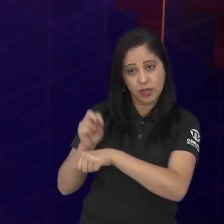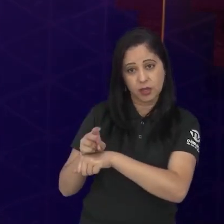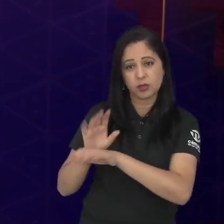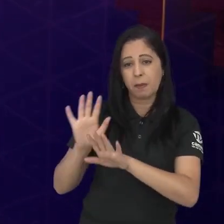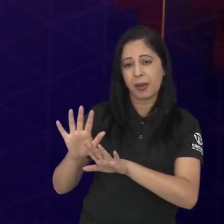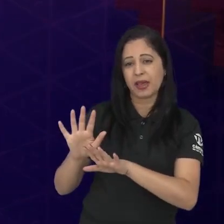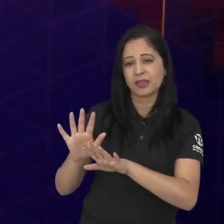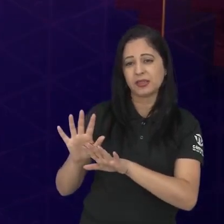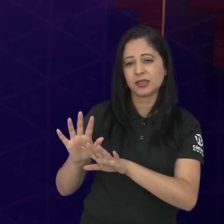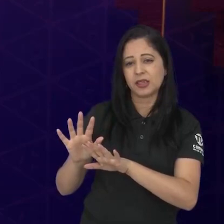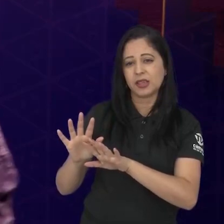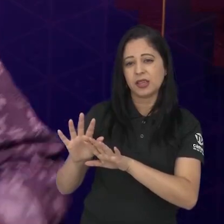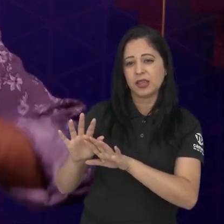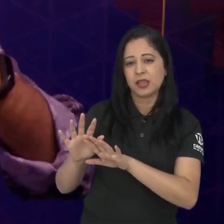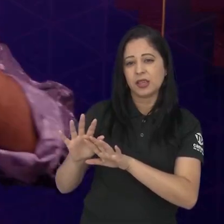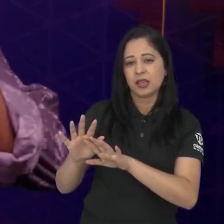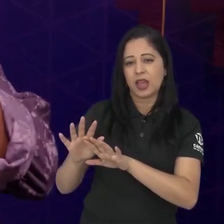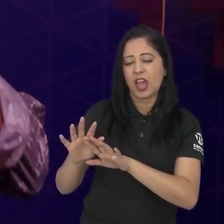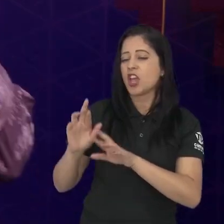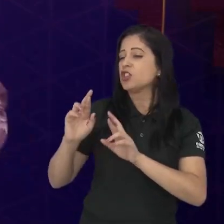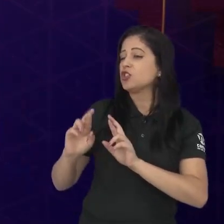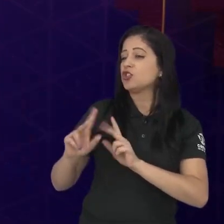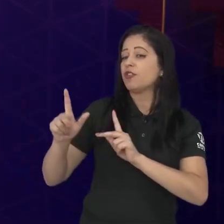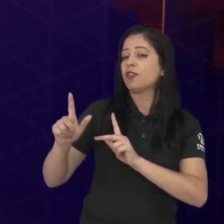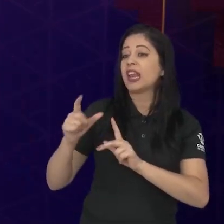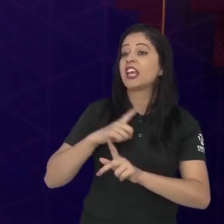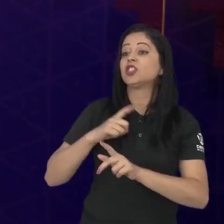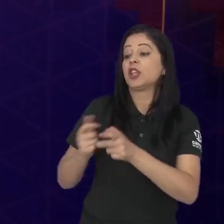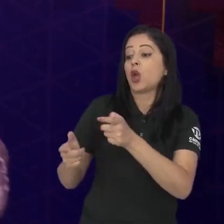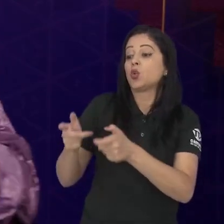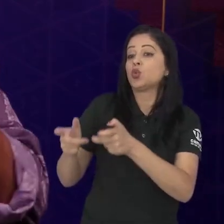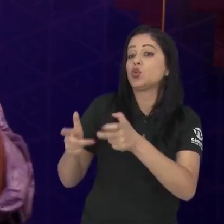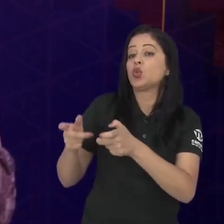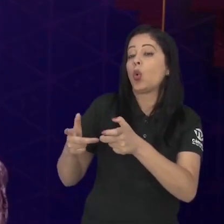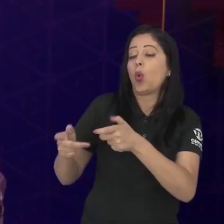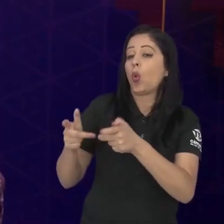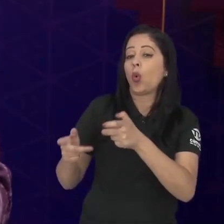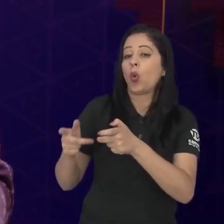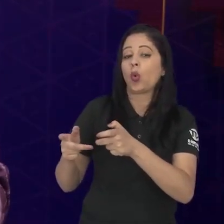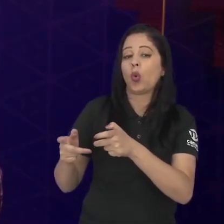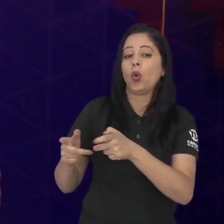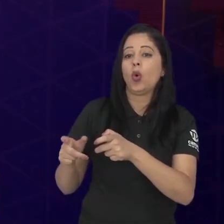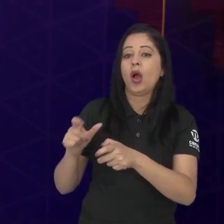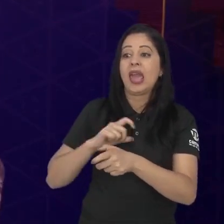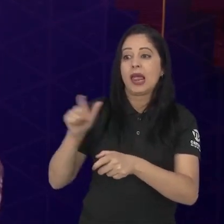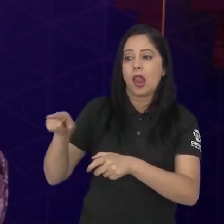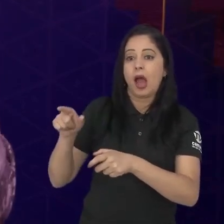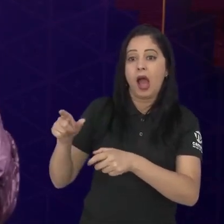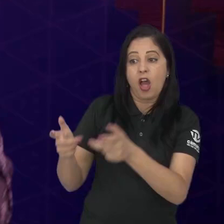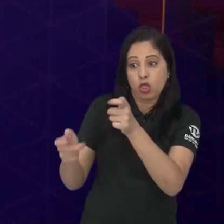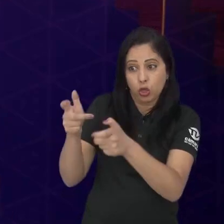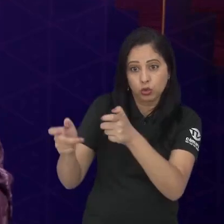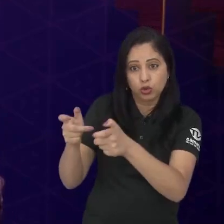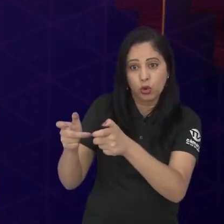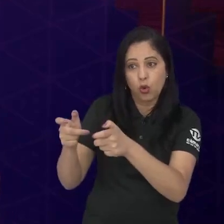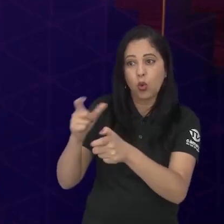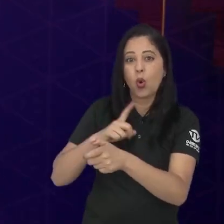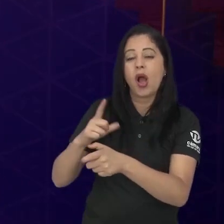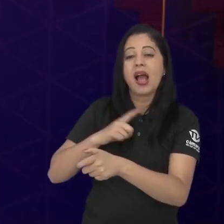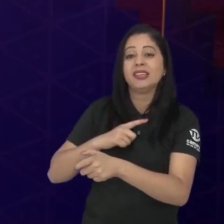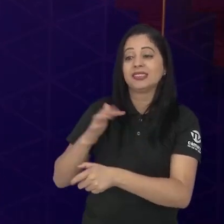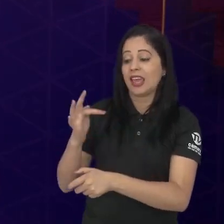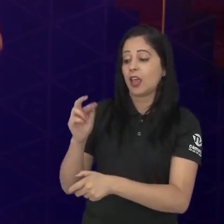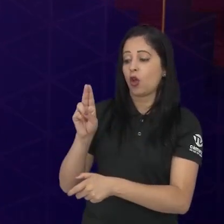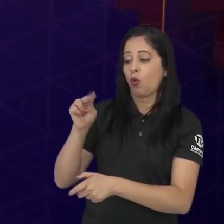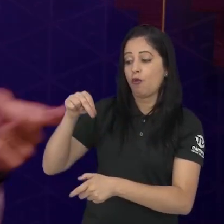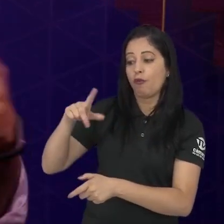diferente um pouquinho de The Last of Us, que é um jogo de videogame, que aí transformava a galera em zumbi, mas era um fungo.